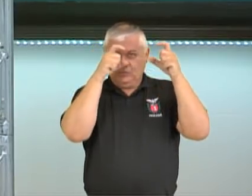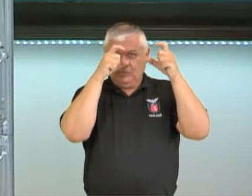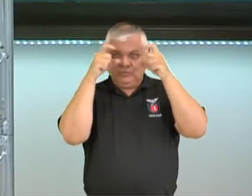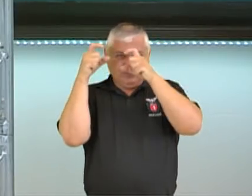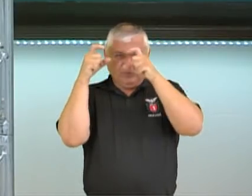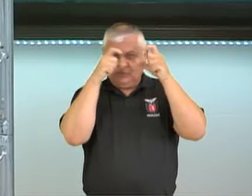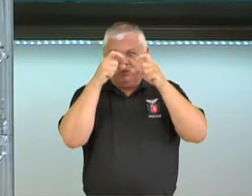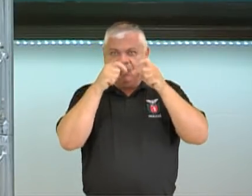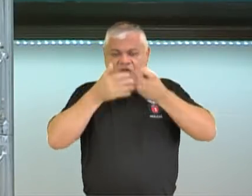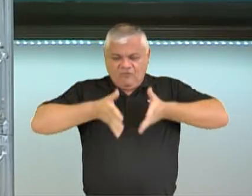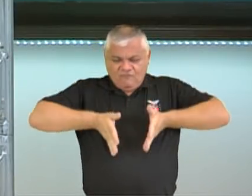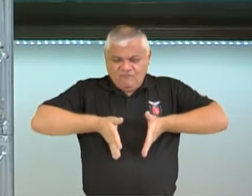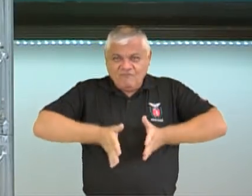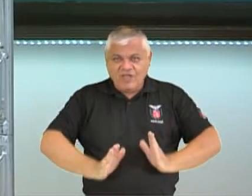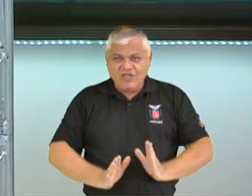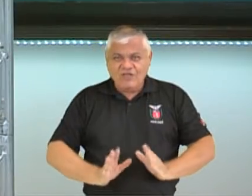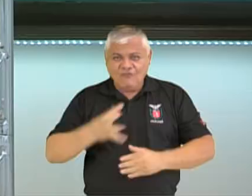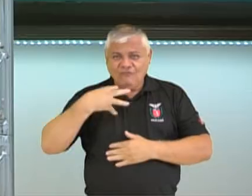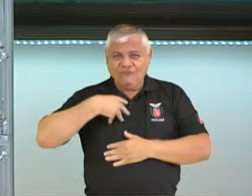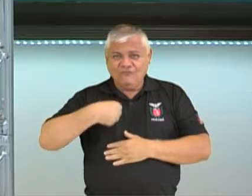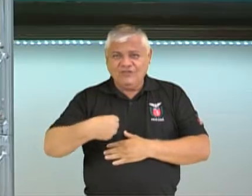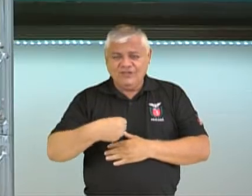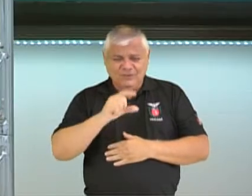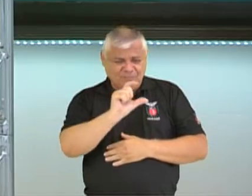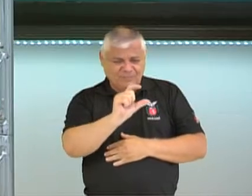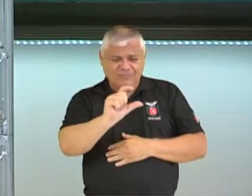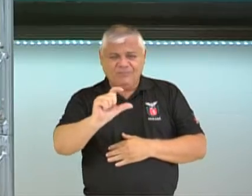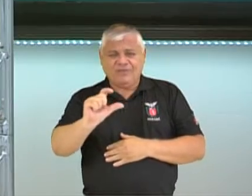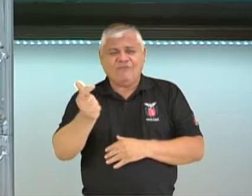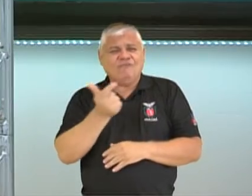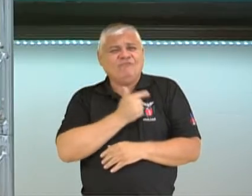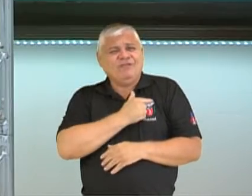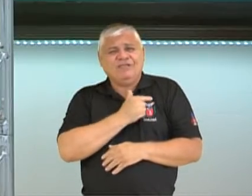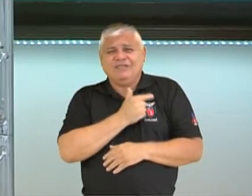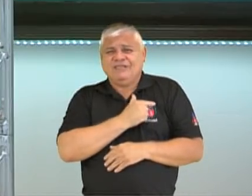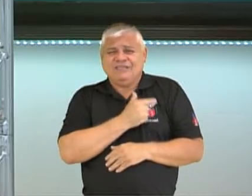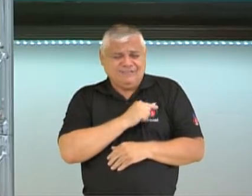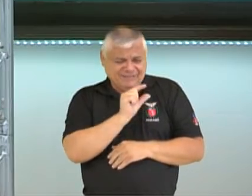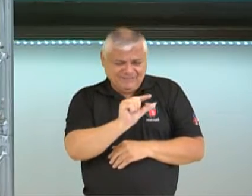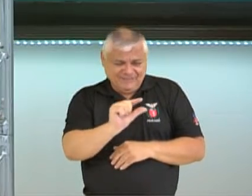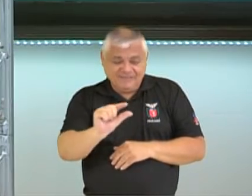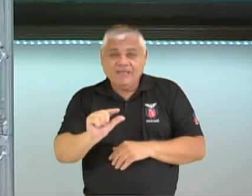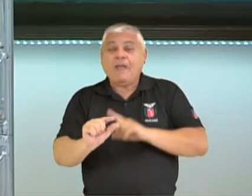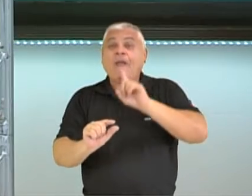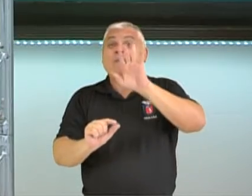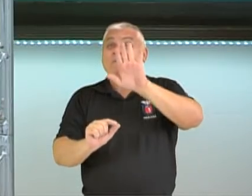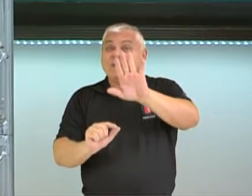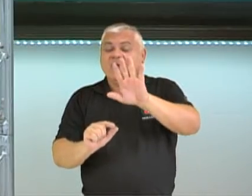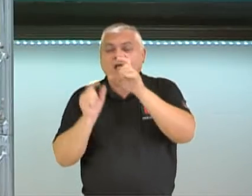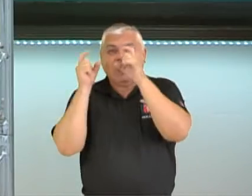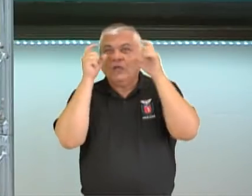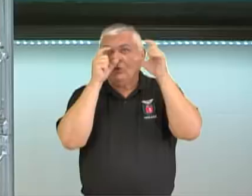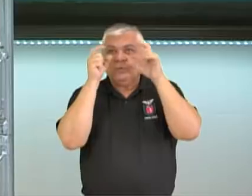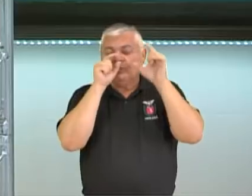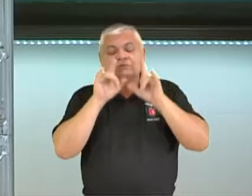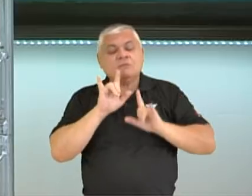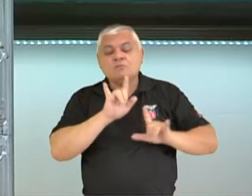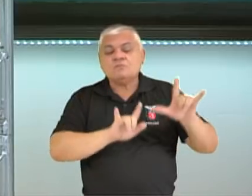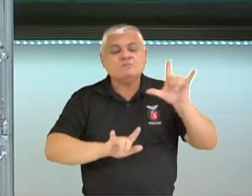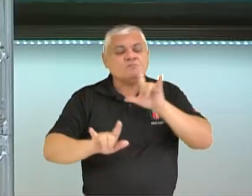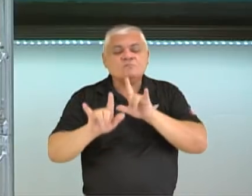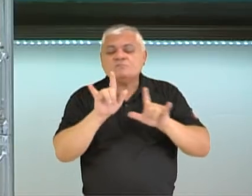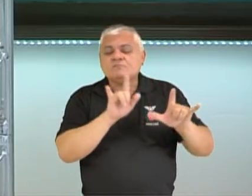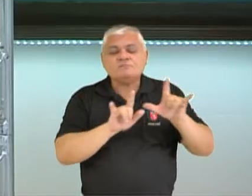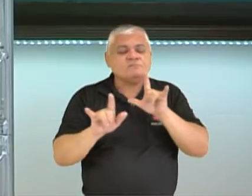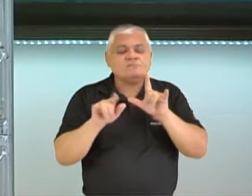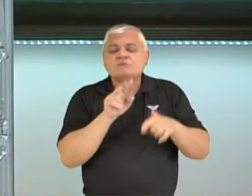ela é muito feinha, segundo a história, né? Porque o bichinho é lindo, maravilhoso. Mas a coruja ama aqueles bichinhos